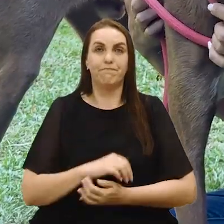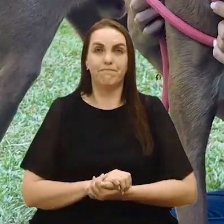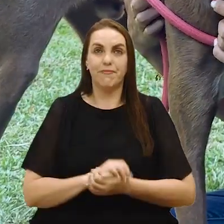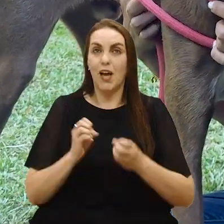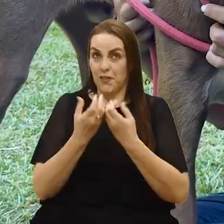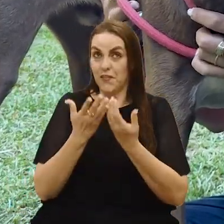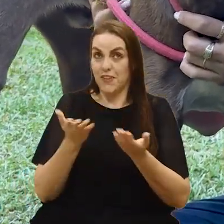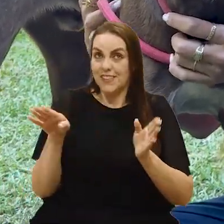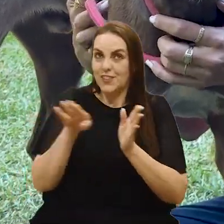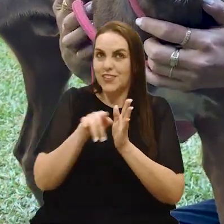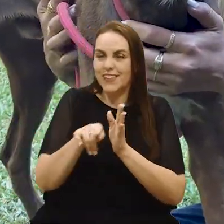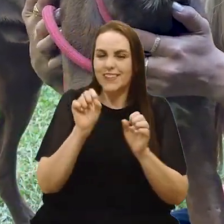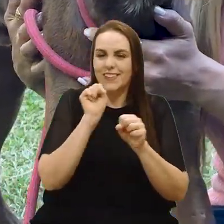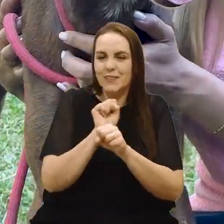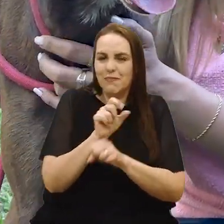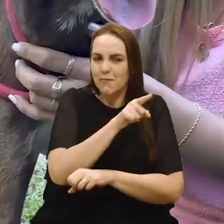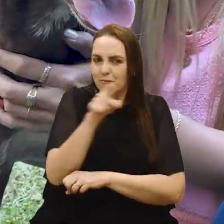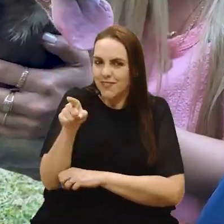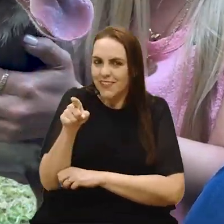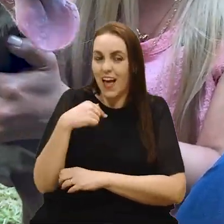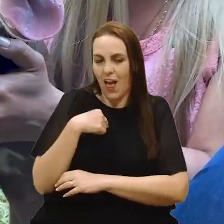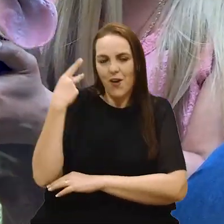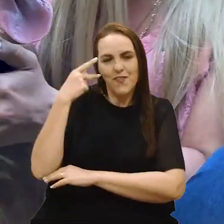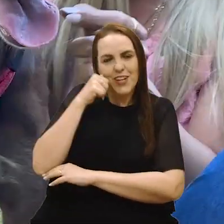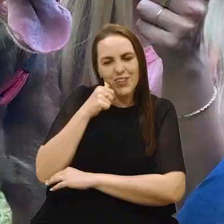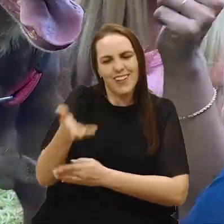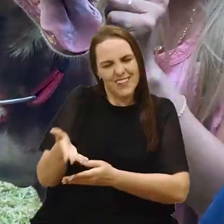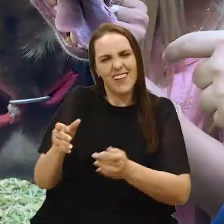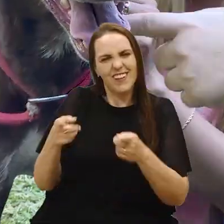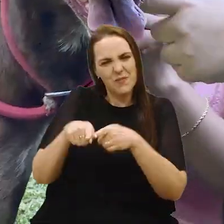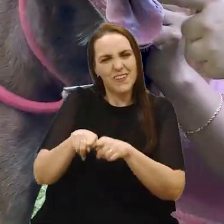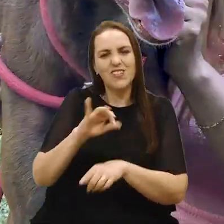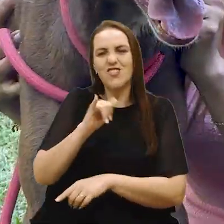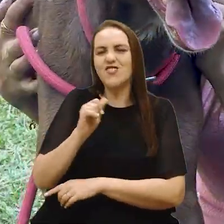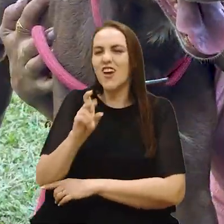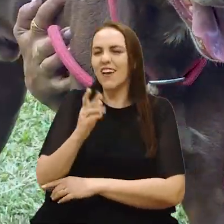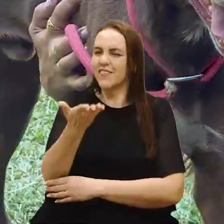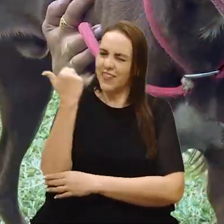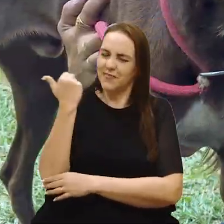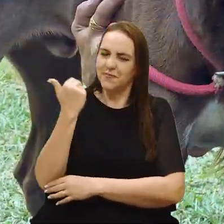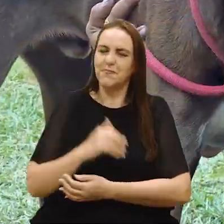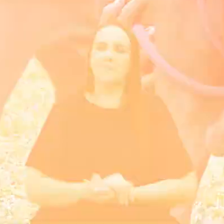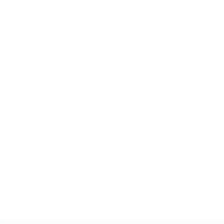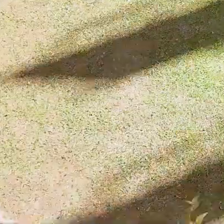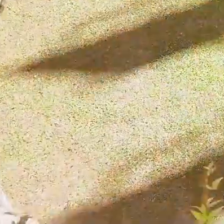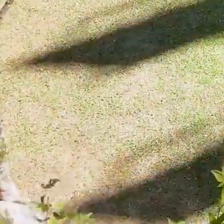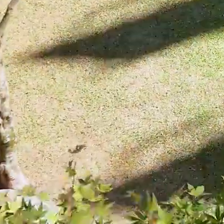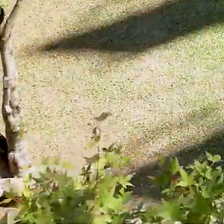Muito bem. A festa está chegando, a gente te espera. Eu, a vereadora e o nosso companheiro Jack. Bem,